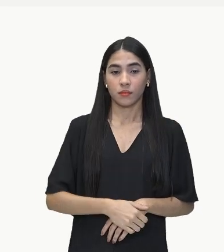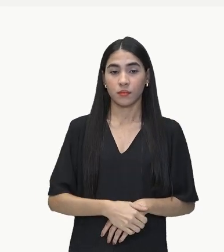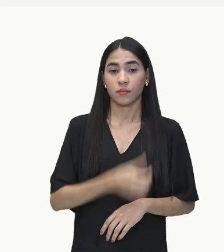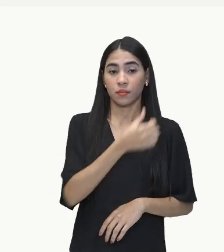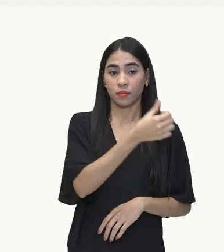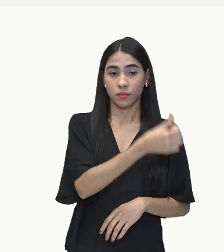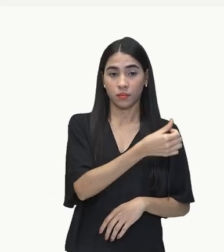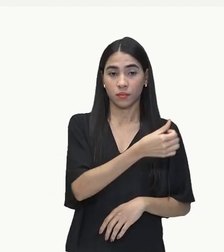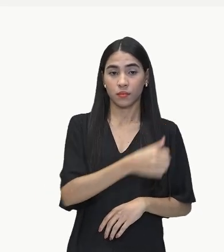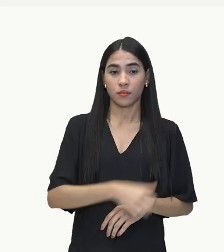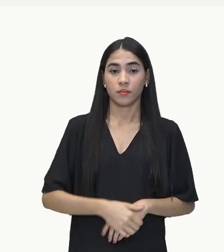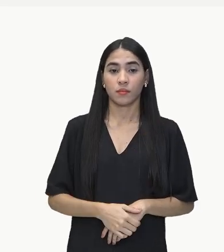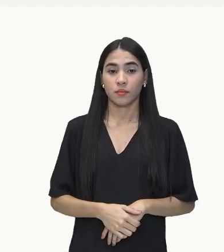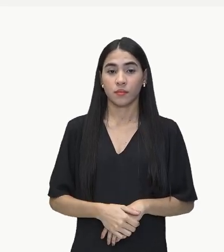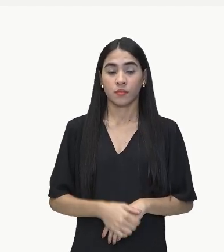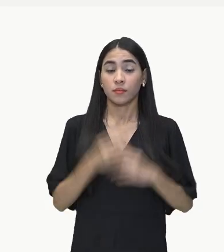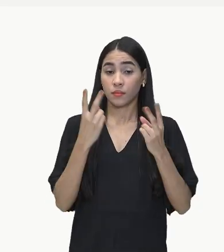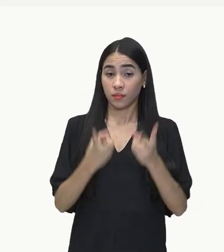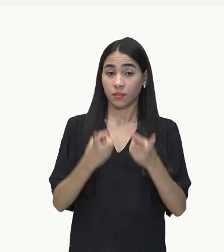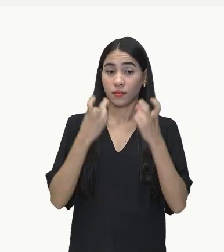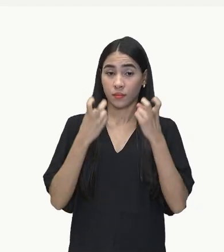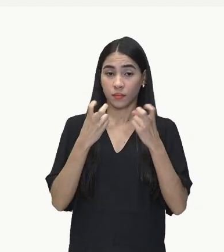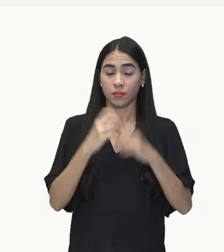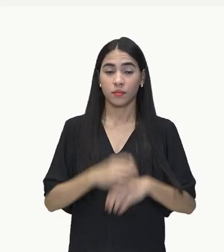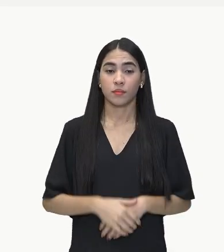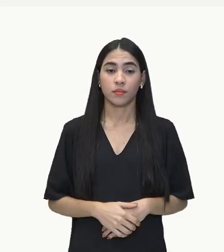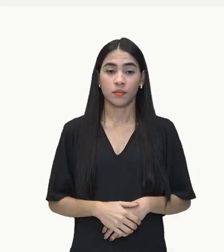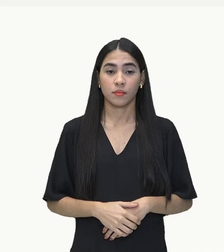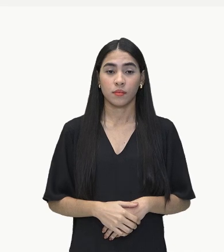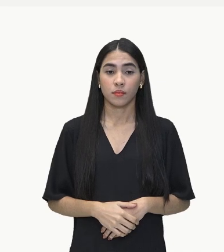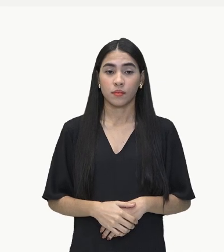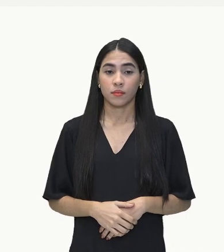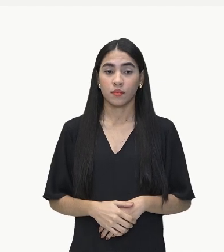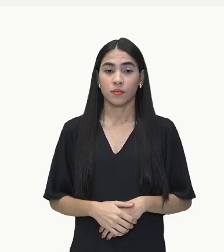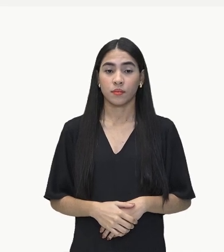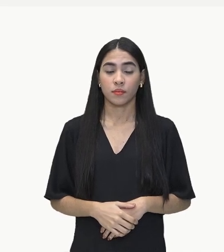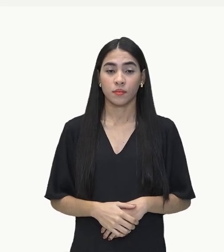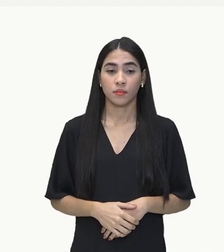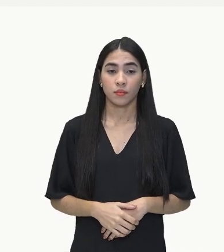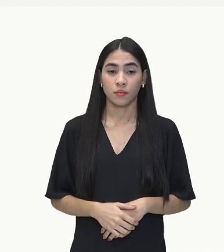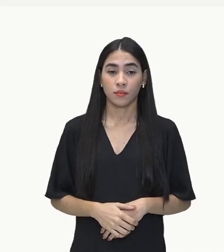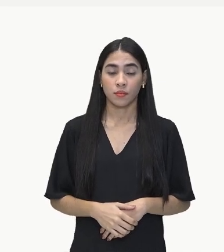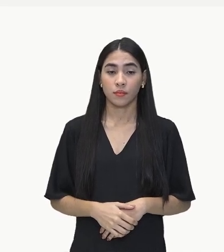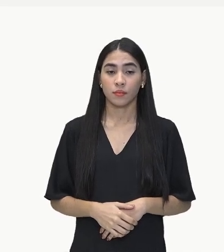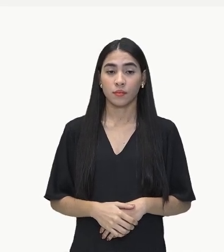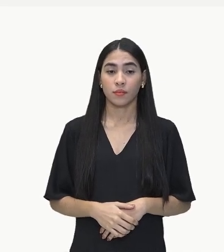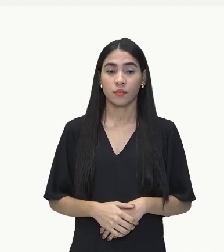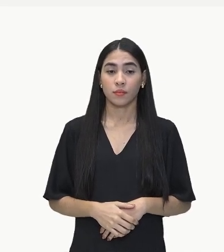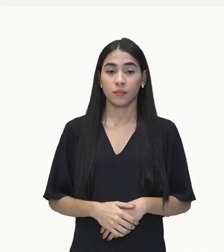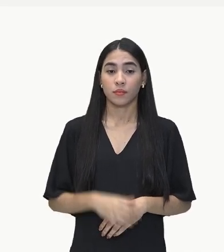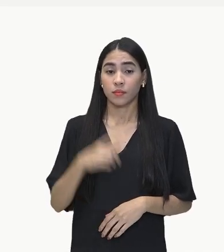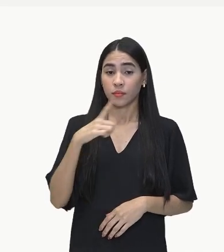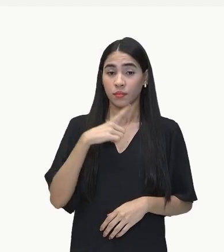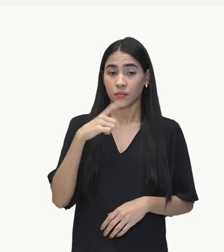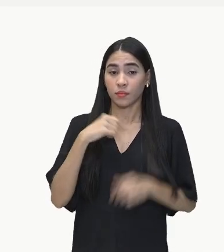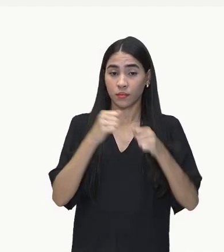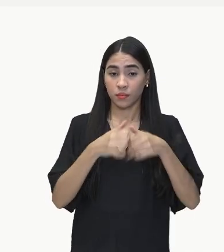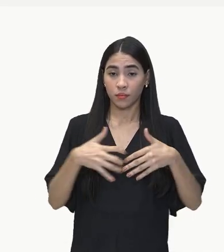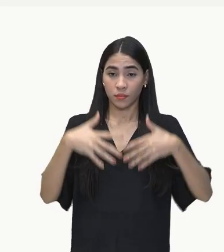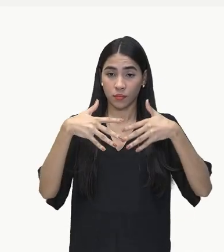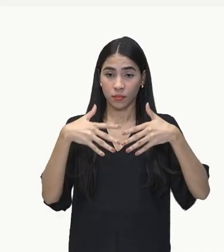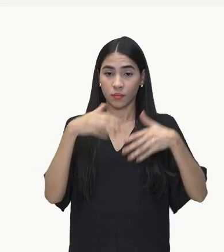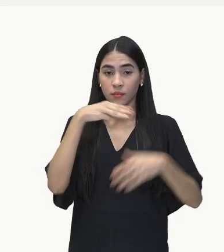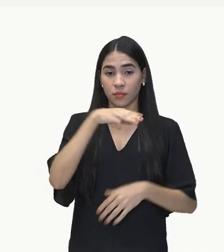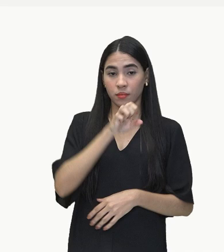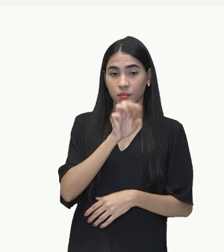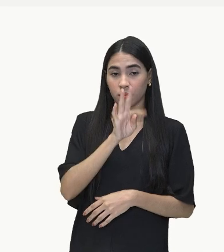5, 6. Observem que eu tenho 2 ramificações, né? Metis, aqui,